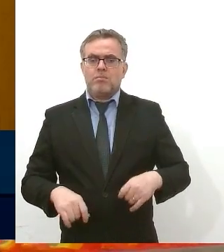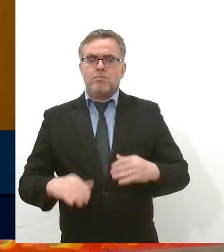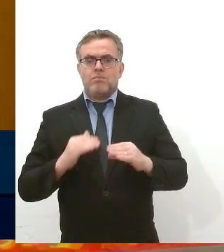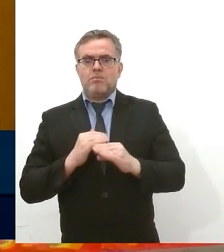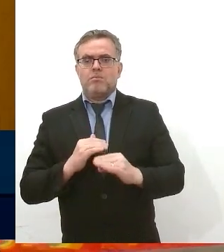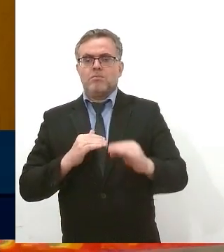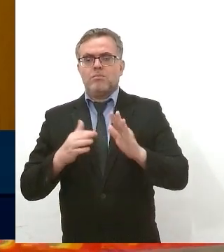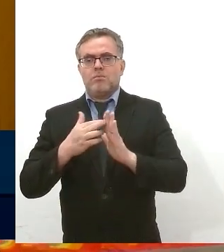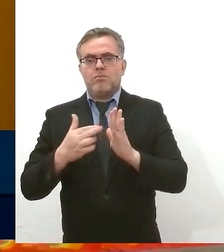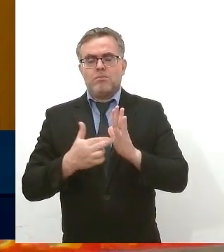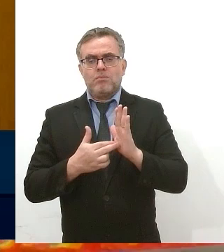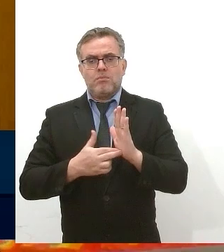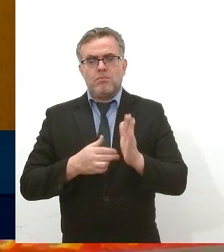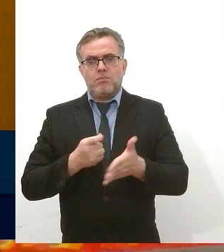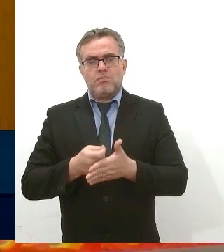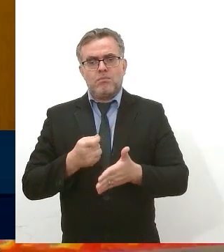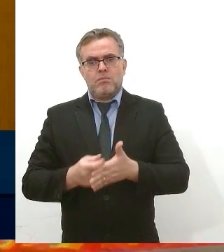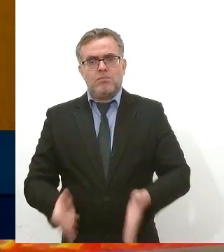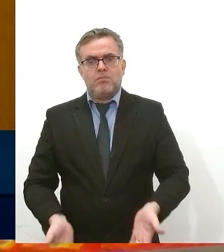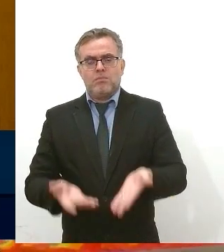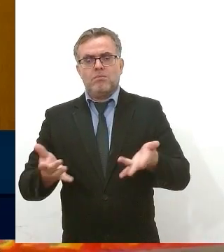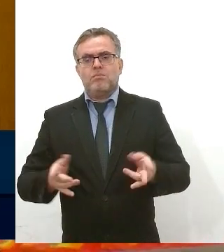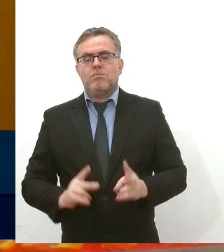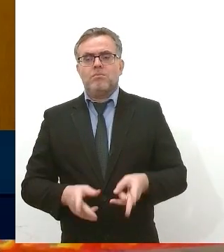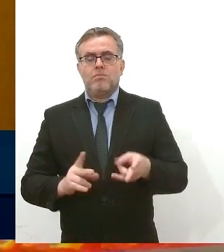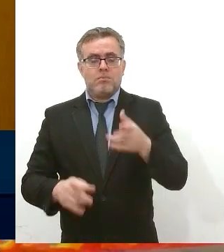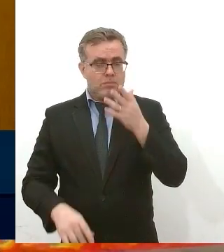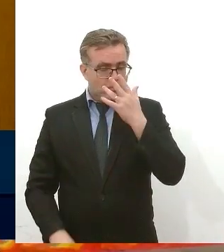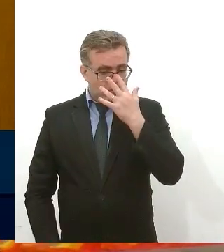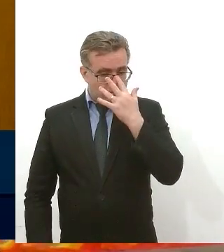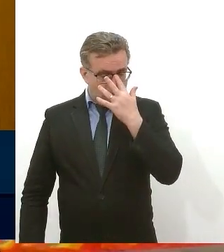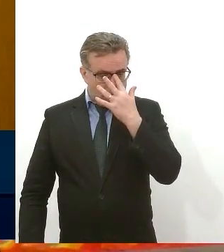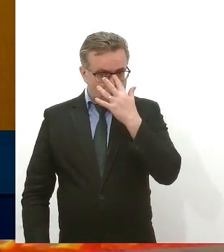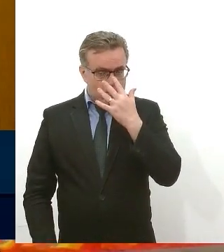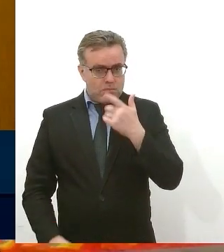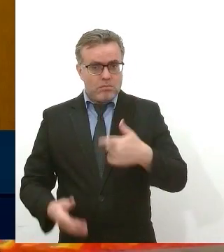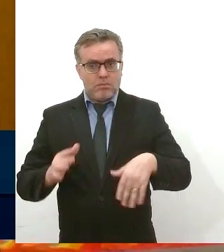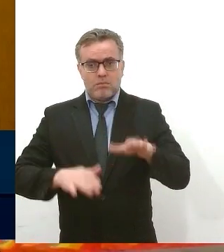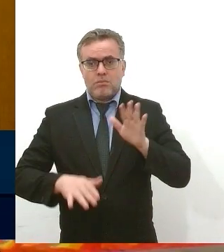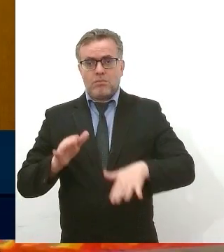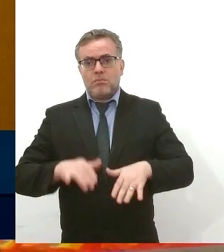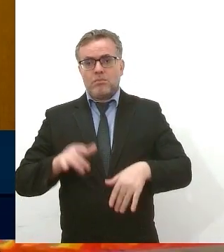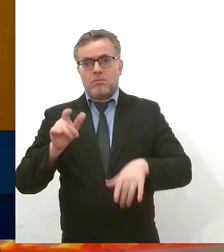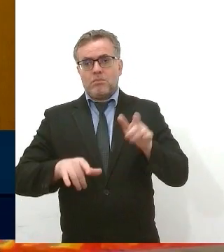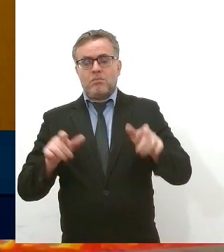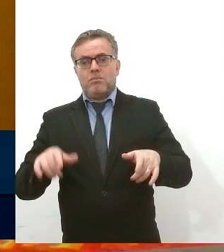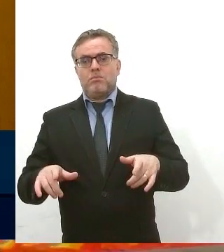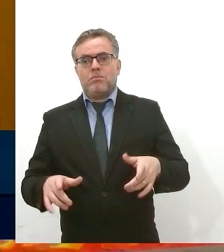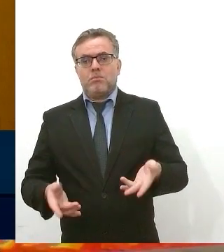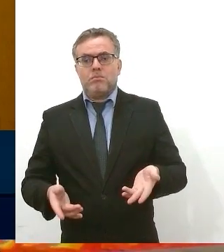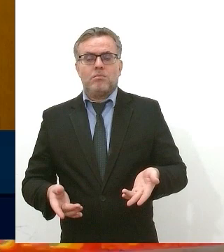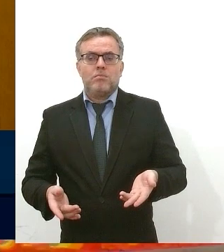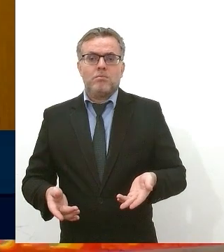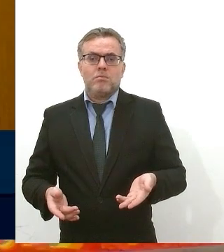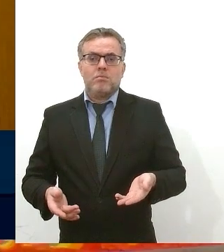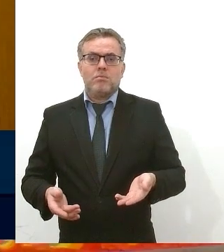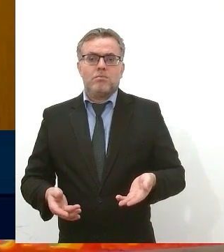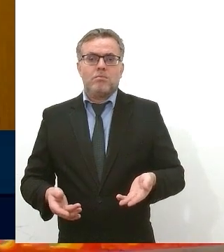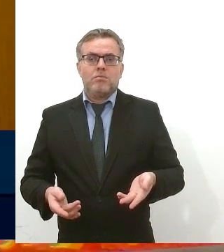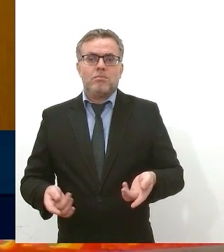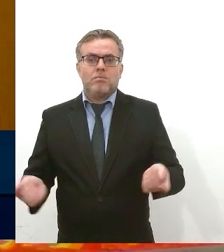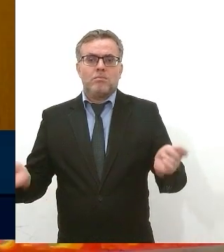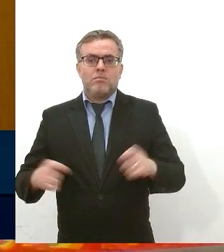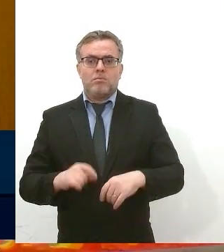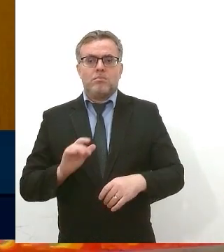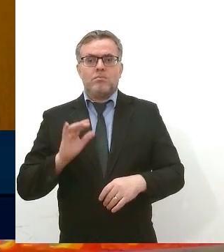aprisionam e violentam, né? Muitas das vezes esse garoto é vítima desse sistema patriarcal, misógino, machista.